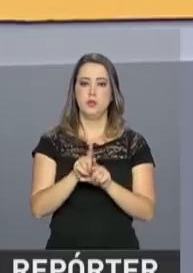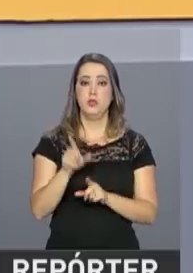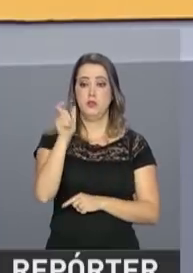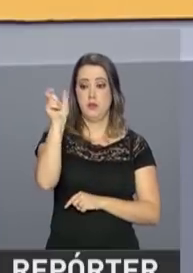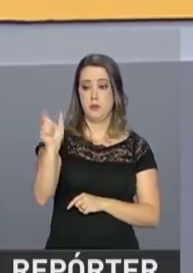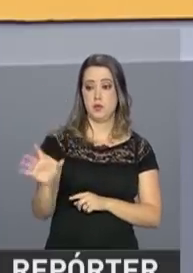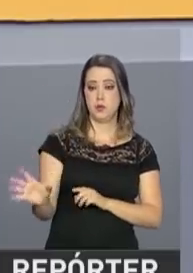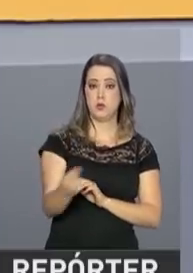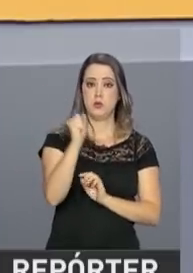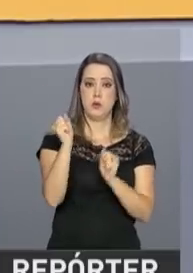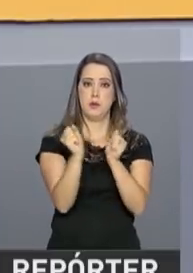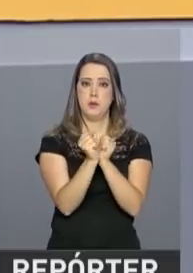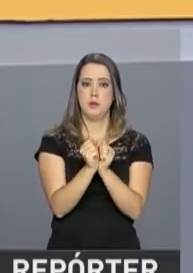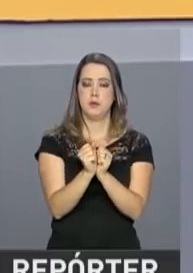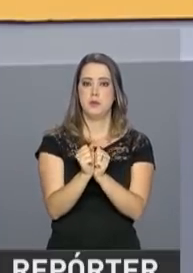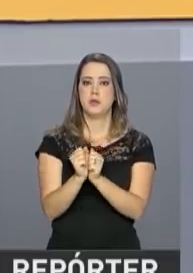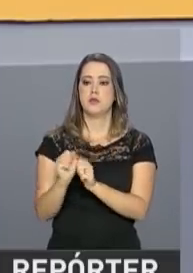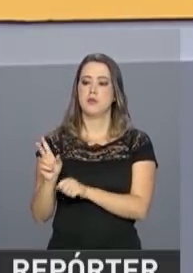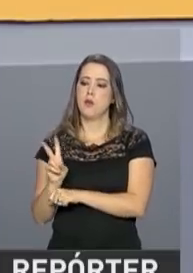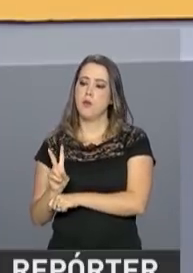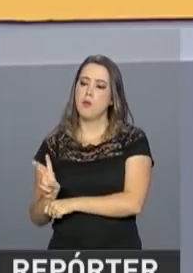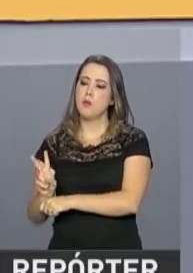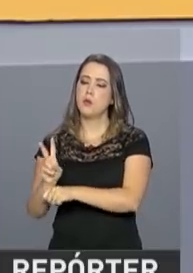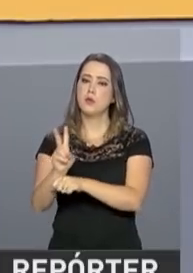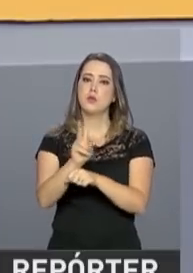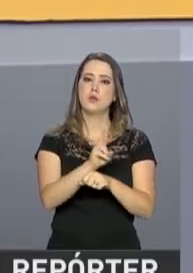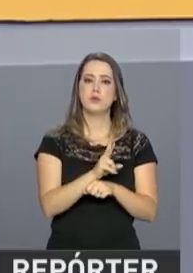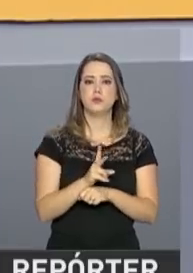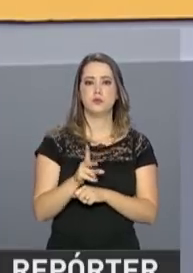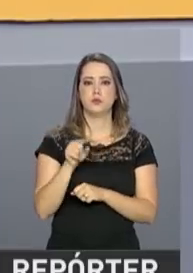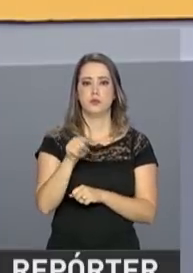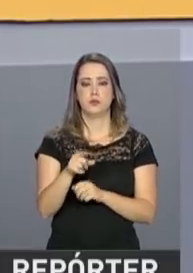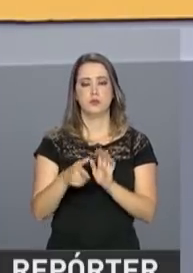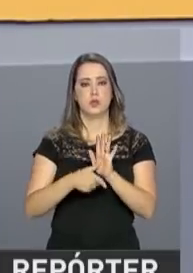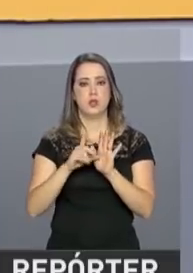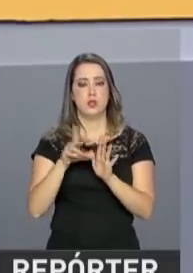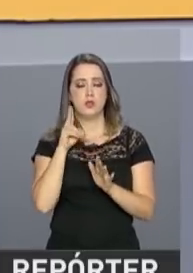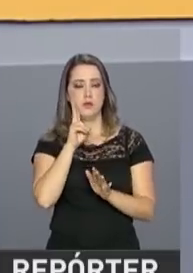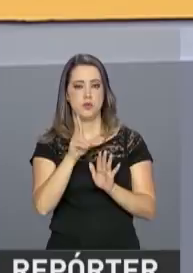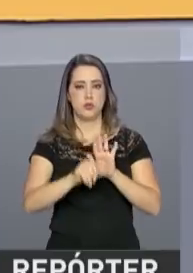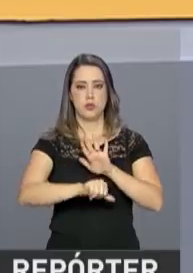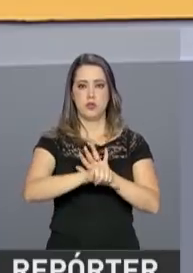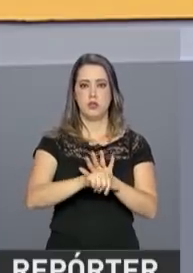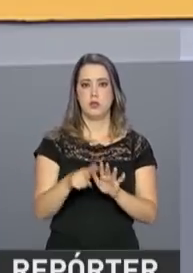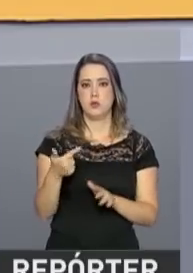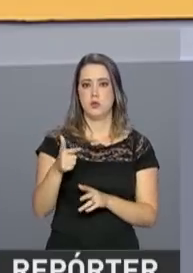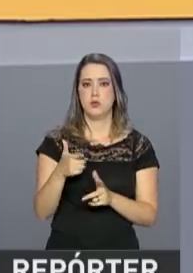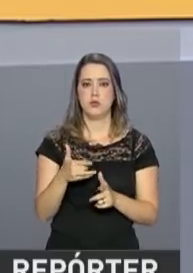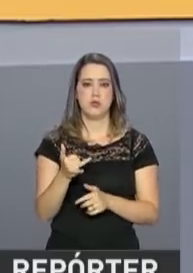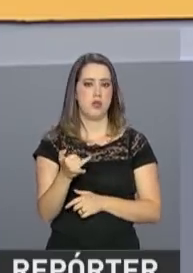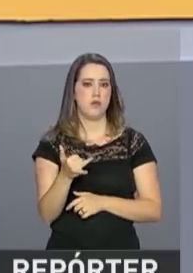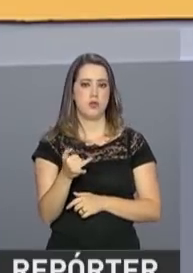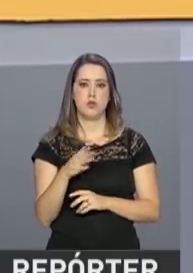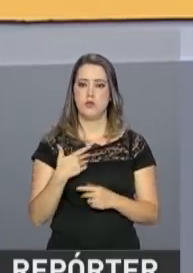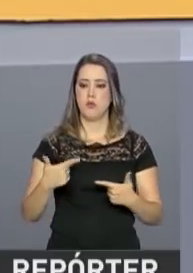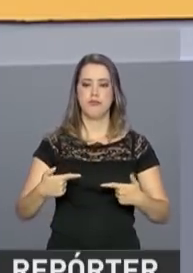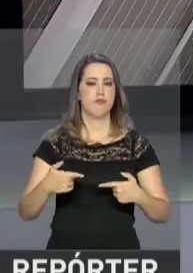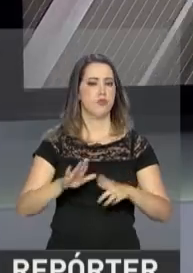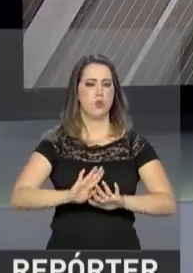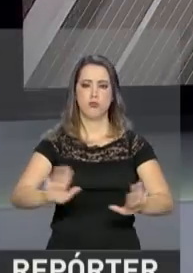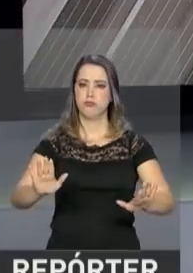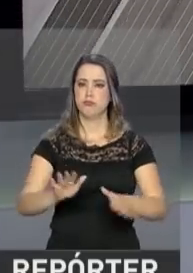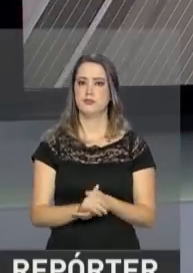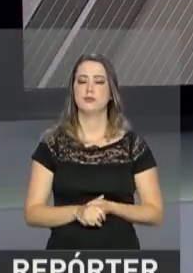preso que foi rastreado durante a verificação de antecedentes criminais não foram registrados tiros ou confrontos